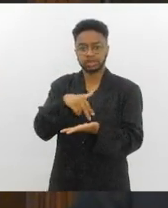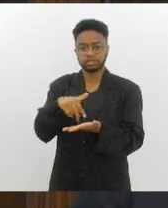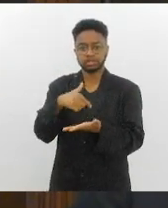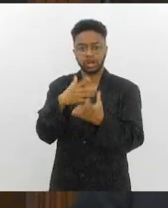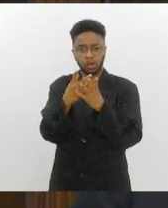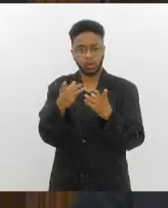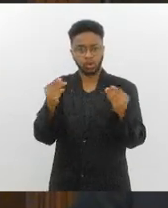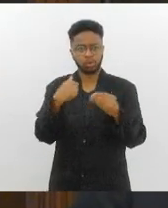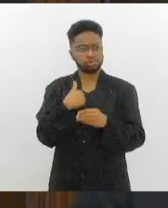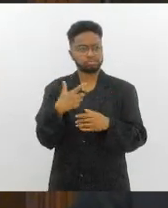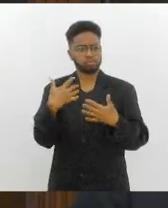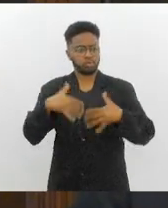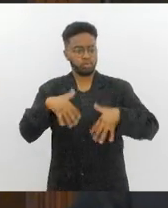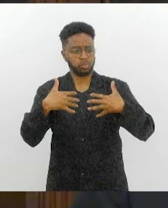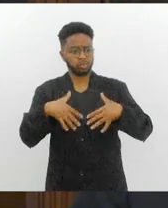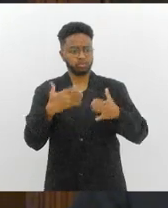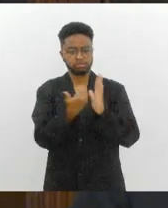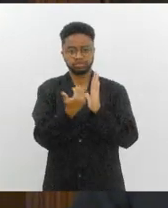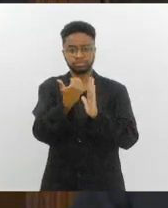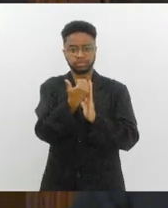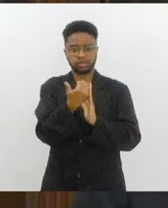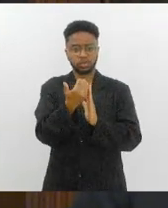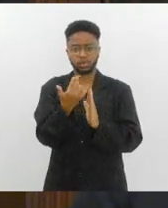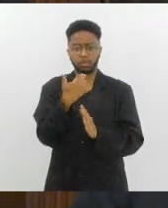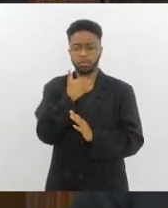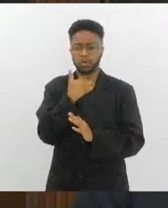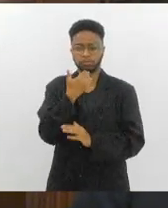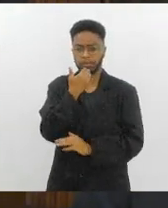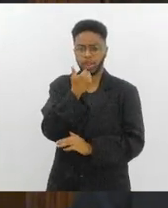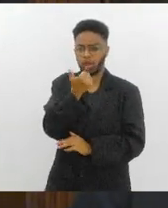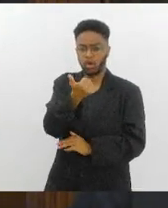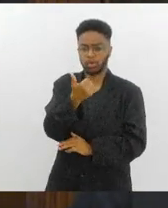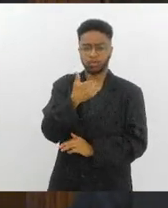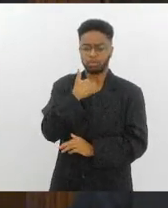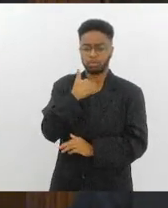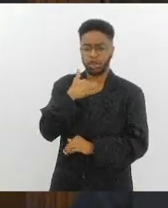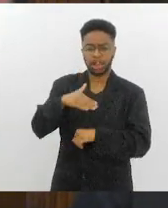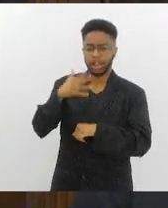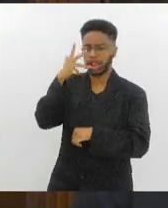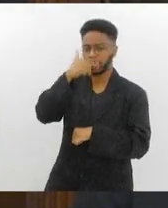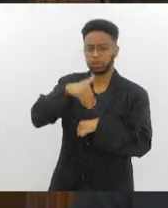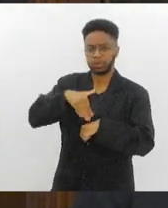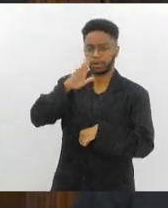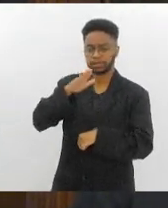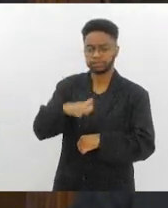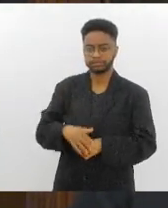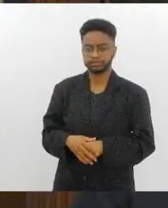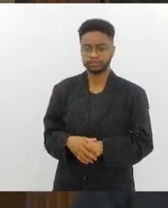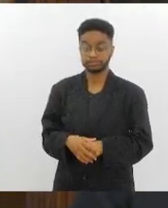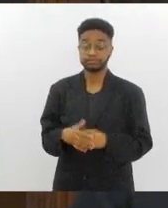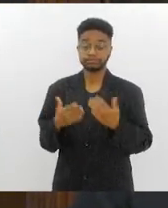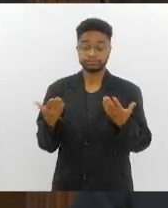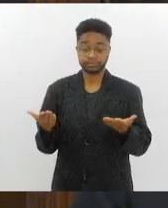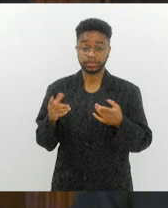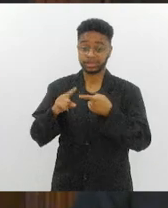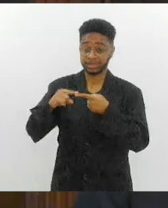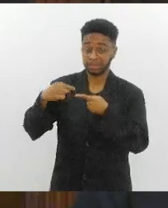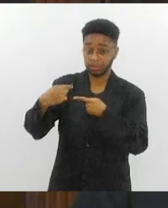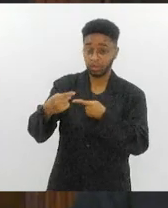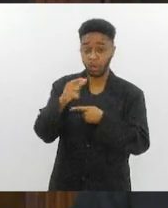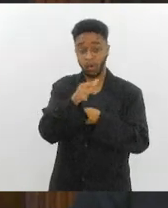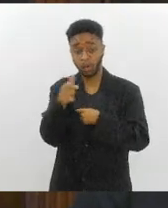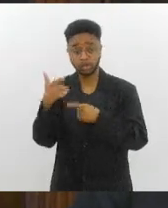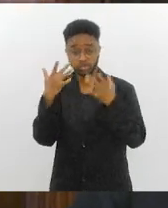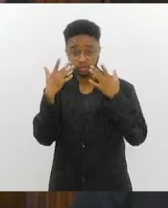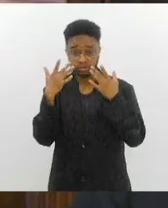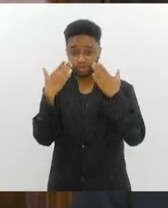superação total. Nada pode ser mais lindo do que isso. E aí a gente vai no próximo espetáculo e fala,